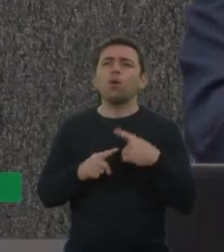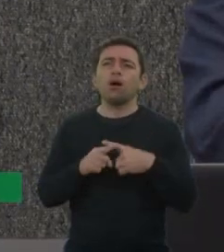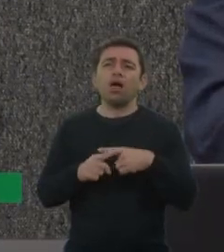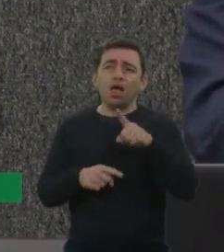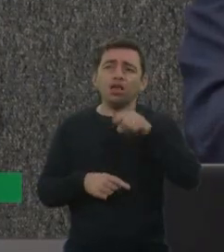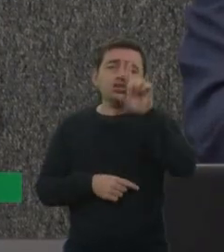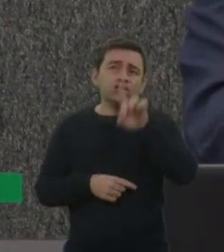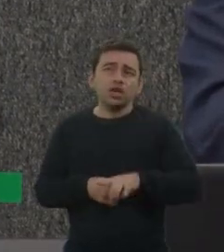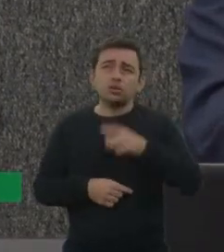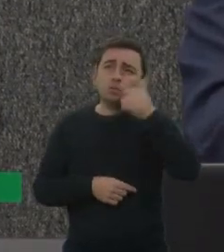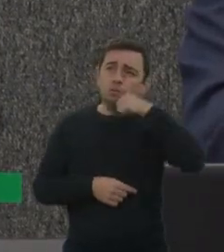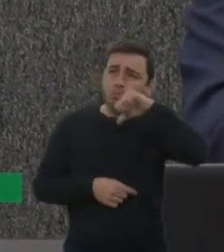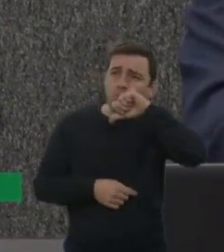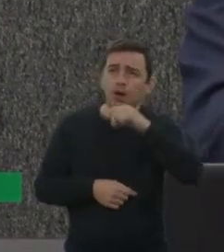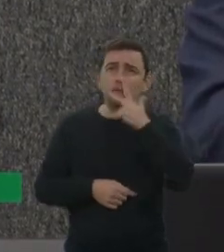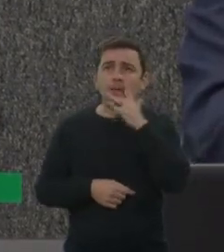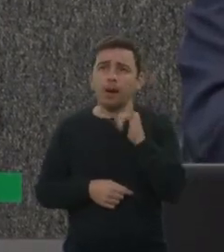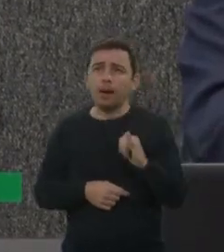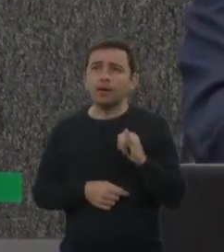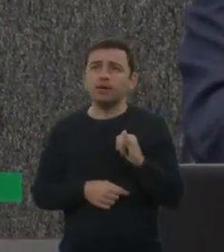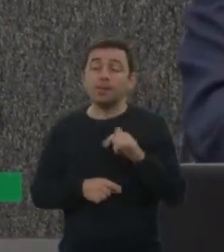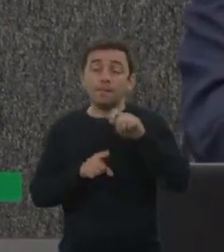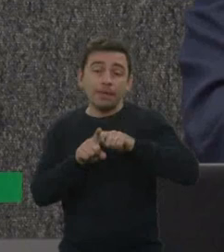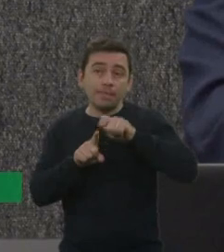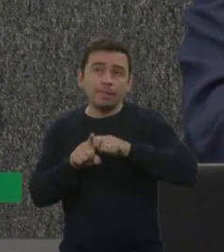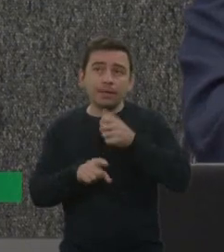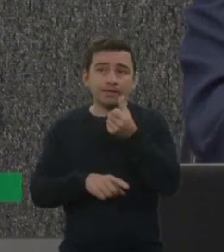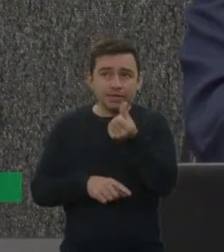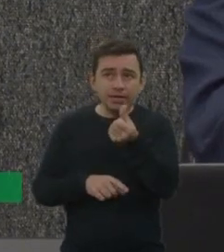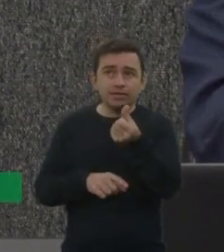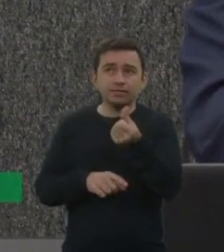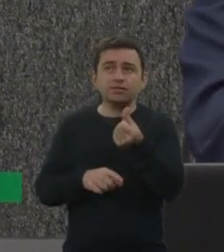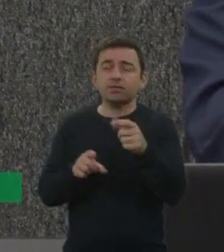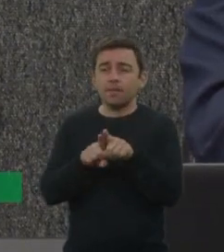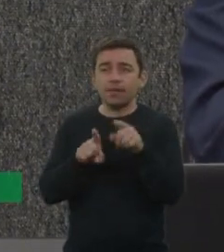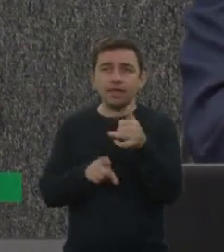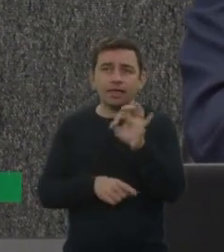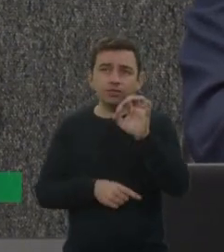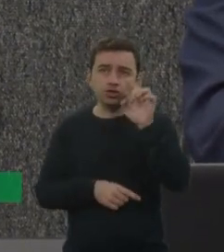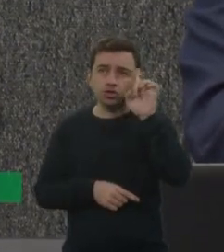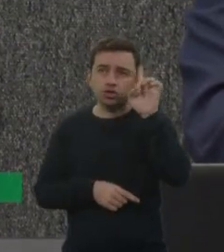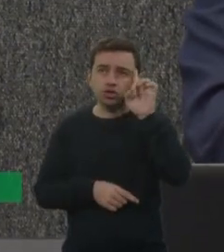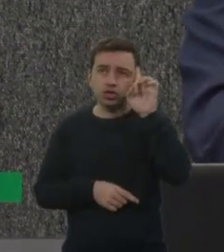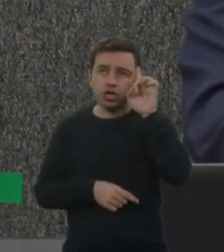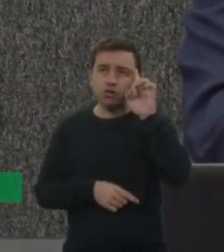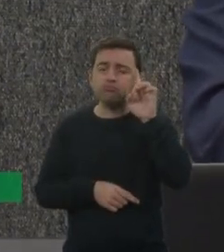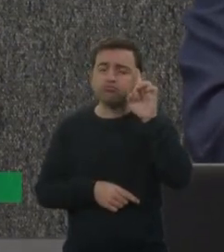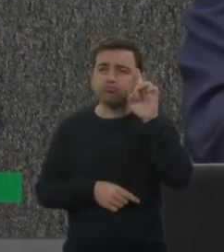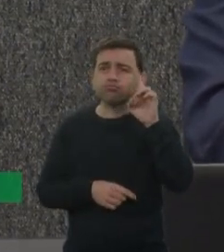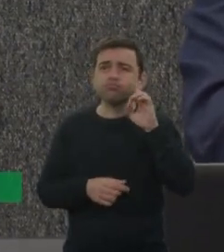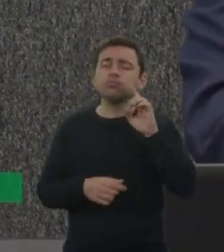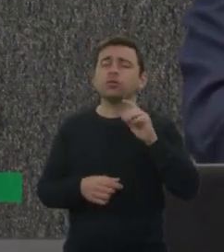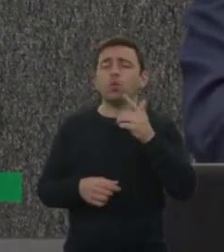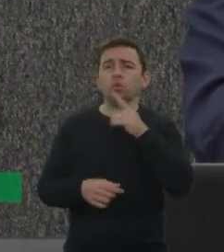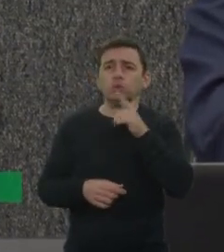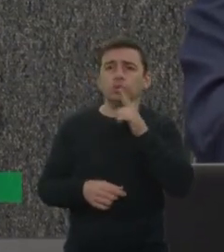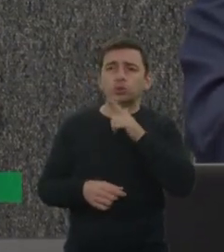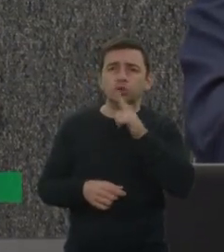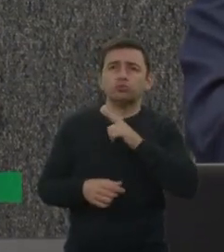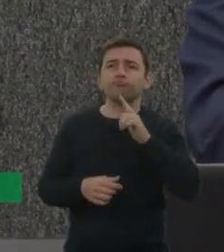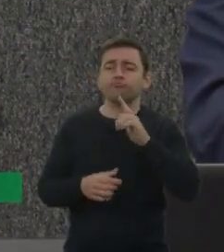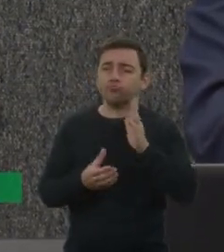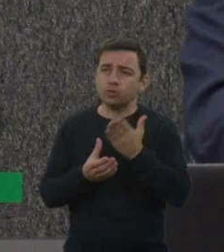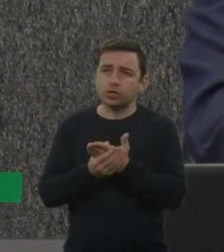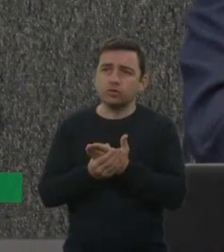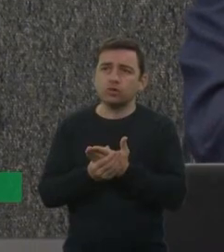do pai e da mãe, com 6 meses e 10 dias, recorrer aí no calvário da